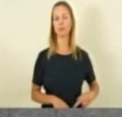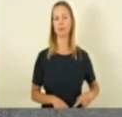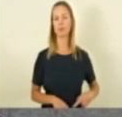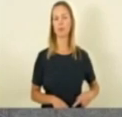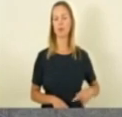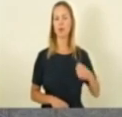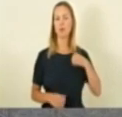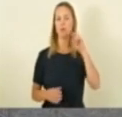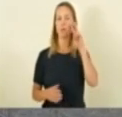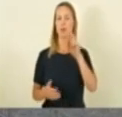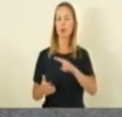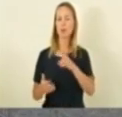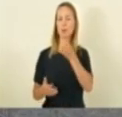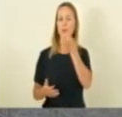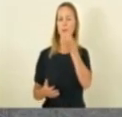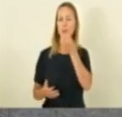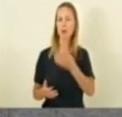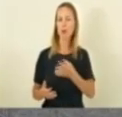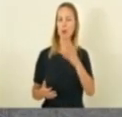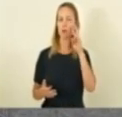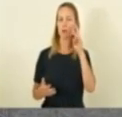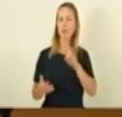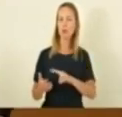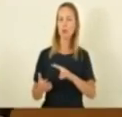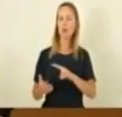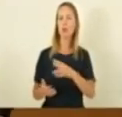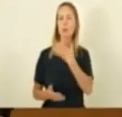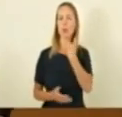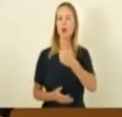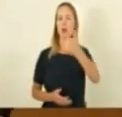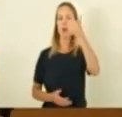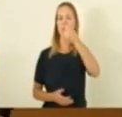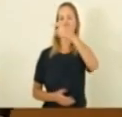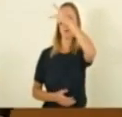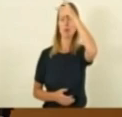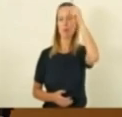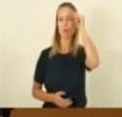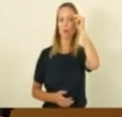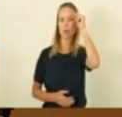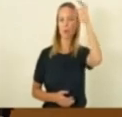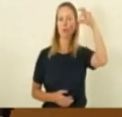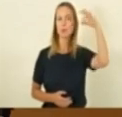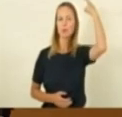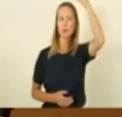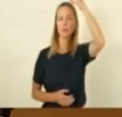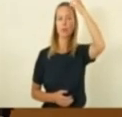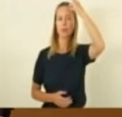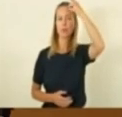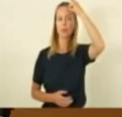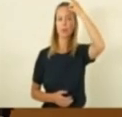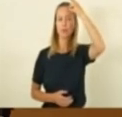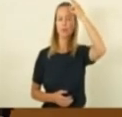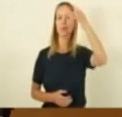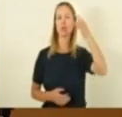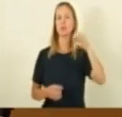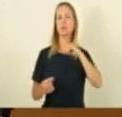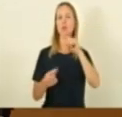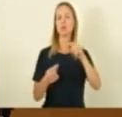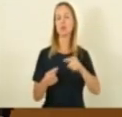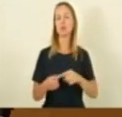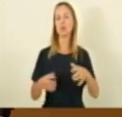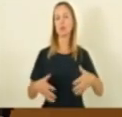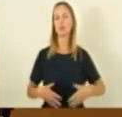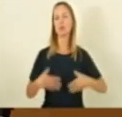eu estou enxergando bem, eu estou vendo o melhor prefeito do Estado do Espírito Santo no plenário da Assembleia Legislativa. É motivo de comemoração. O prefeito